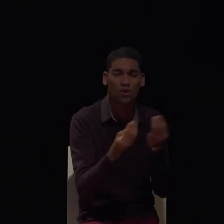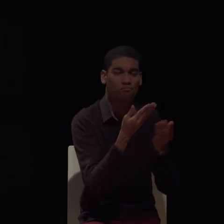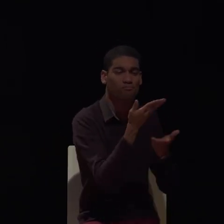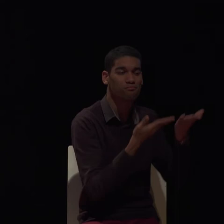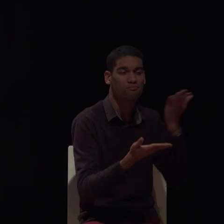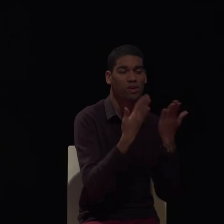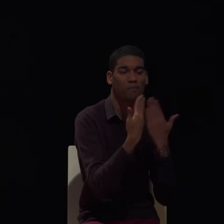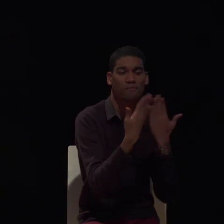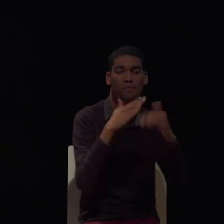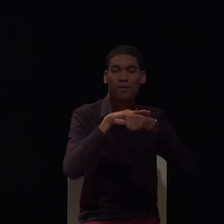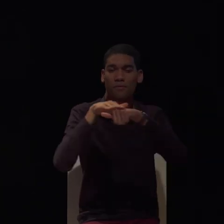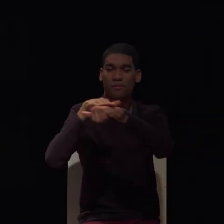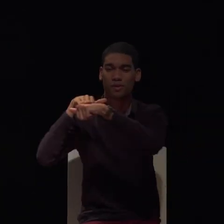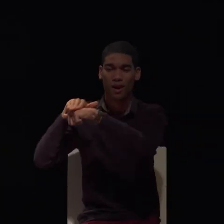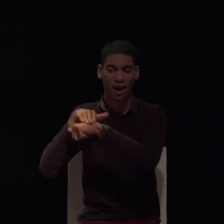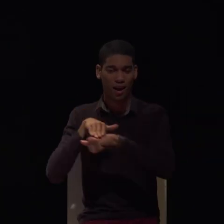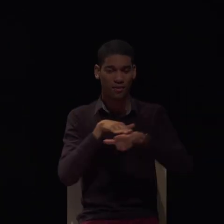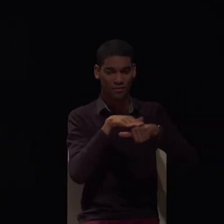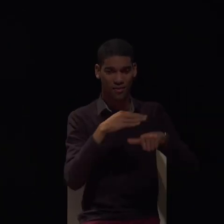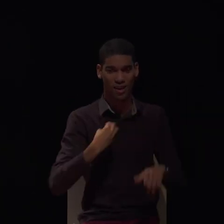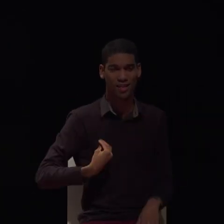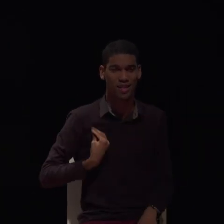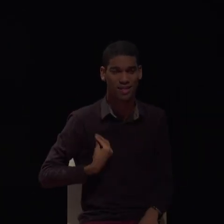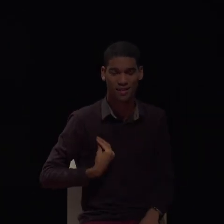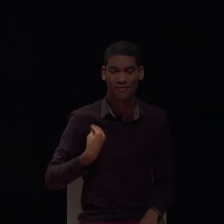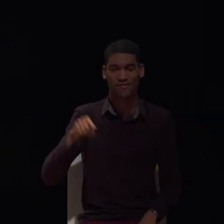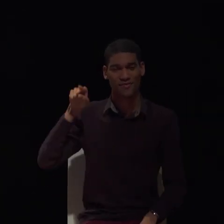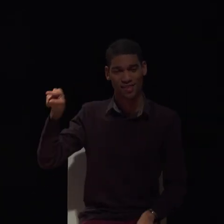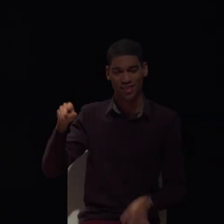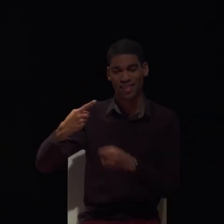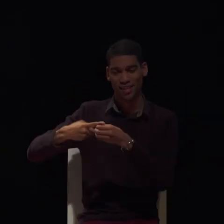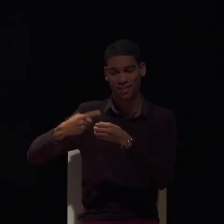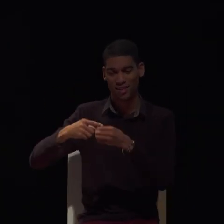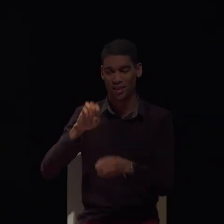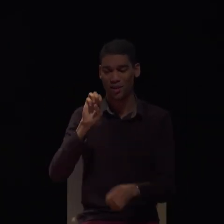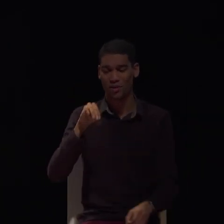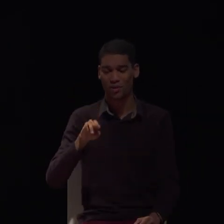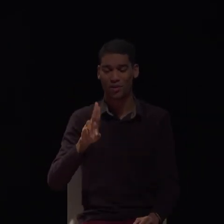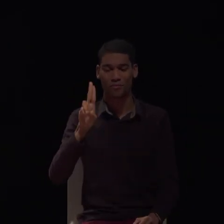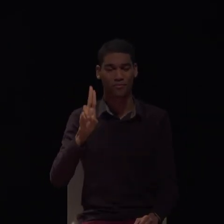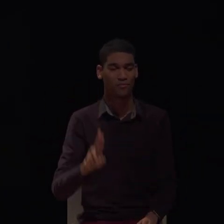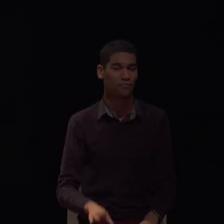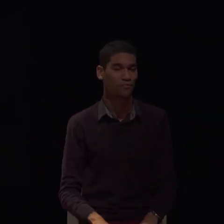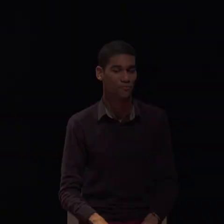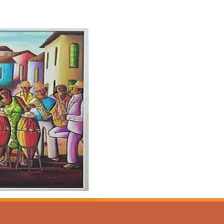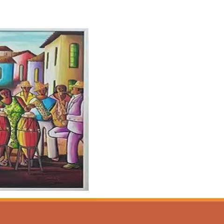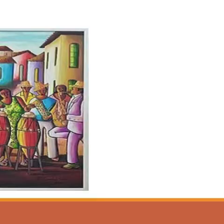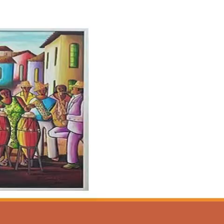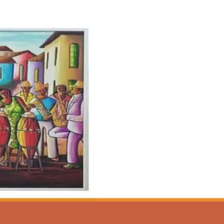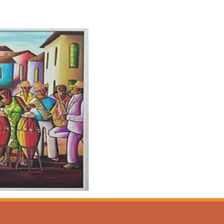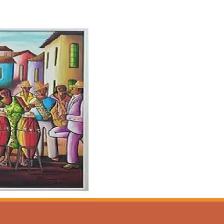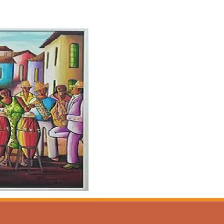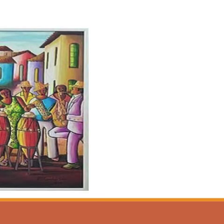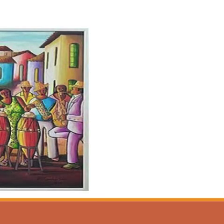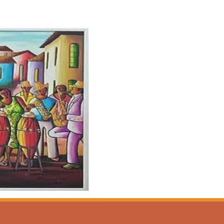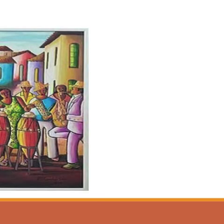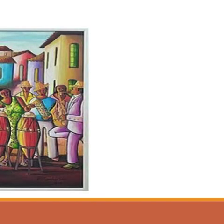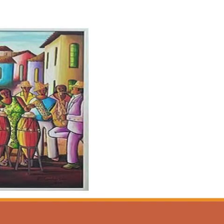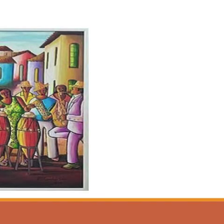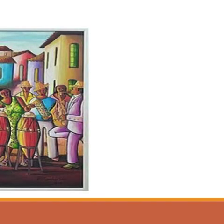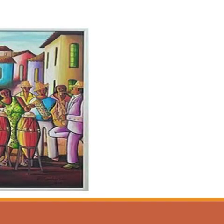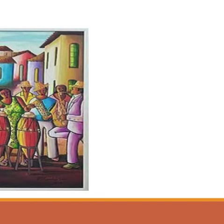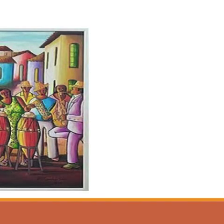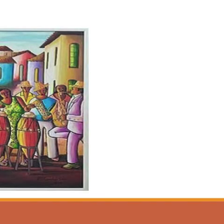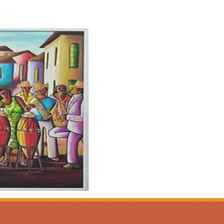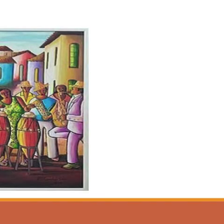da vida com o embu das artes consegui por favor querida joão cândido a gente tão linda